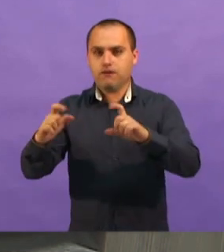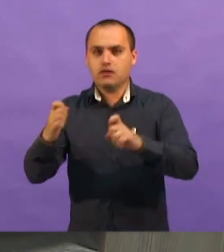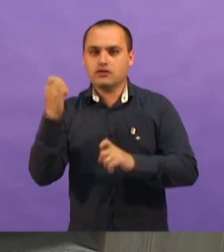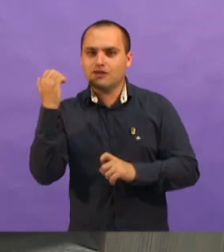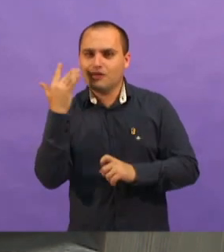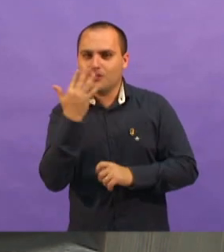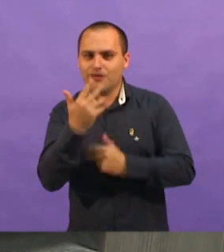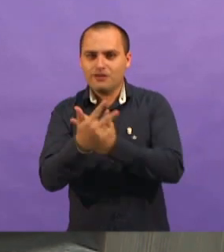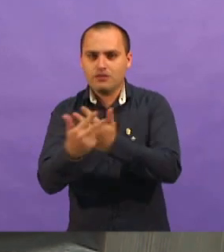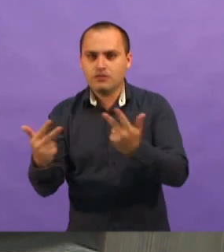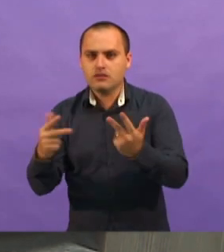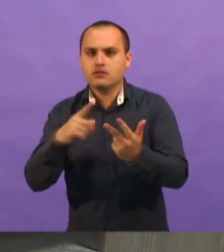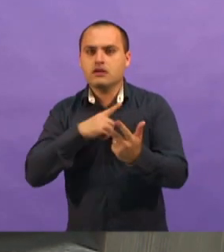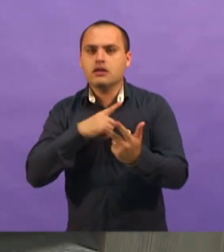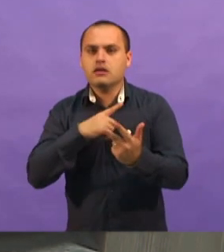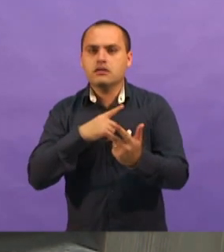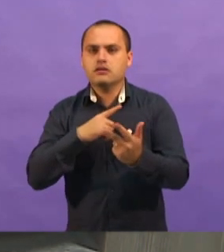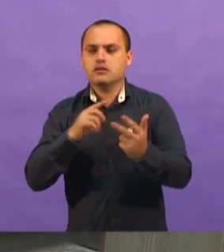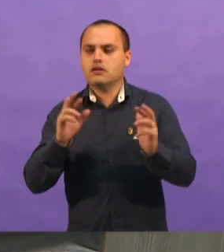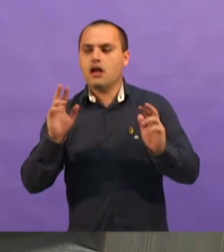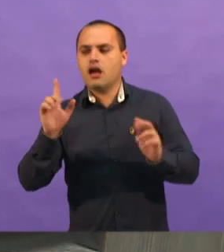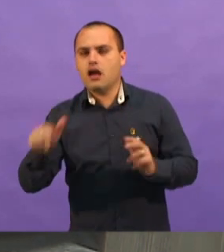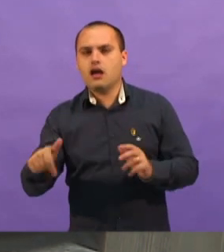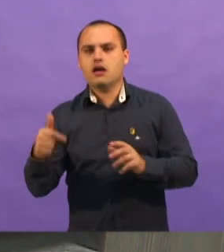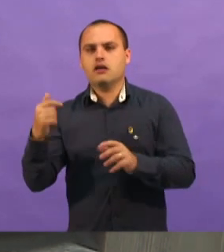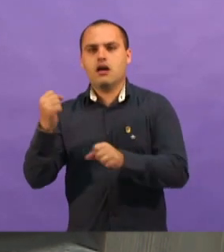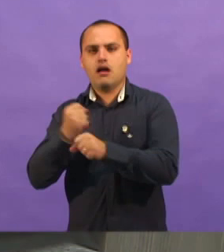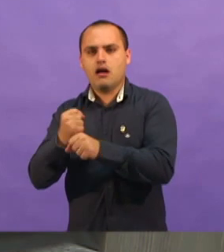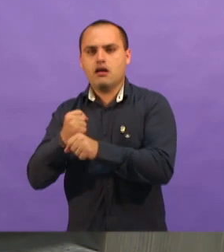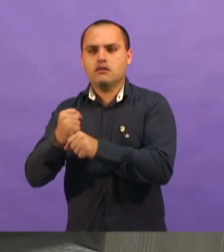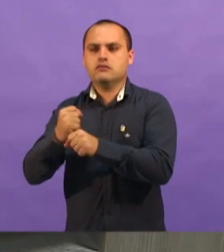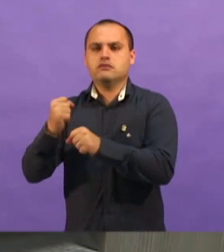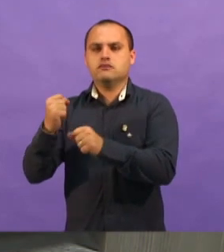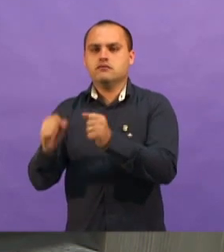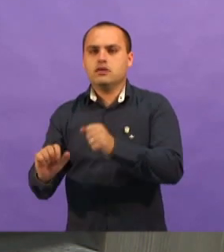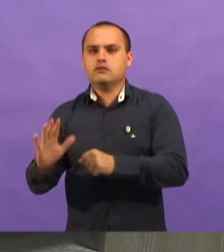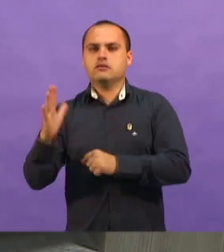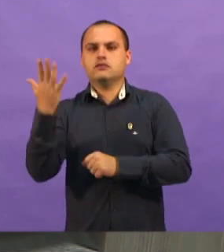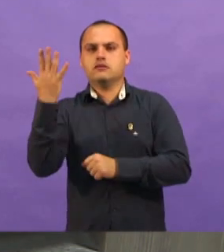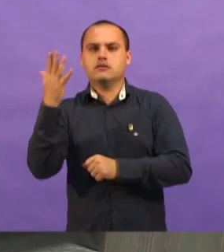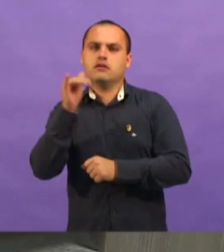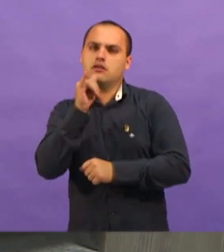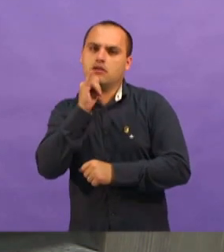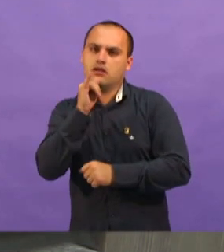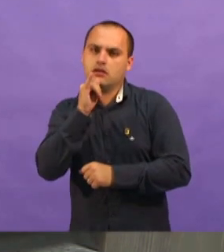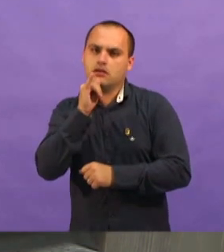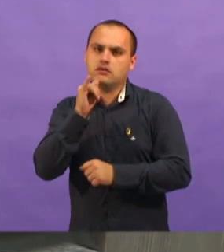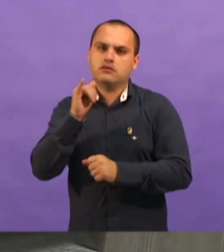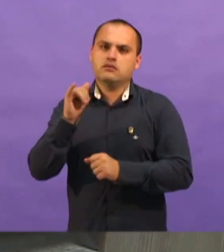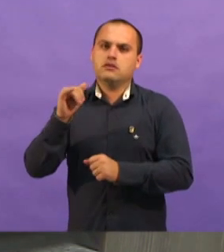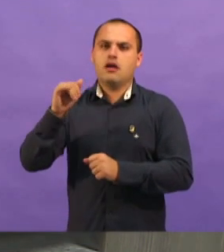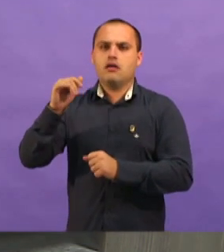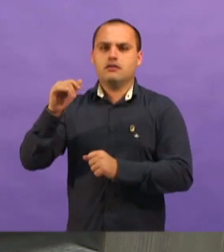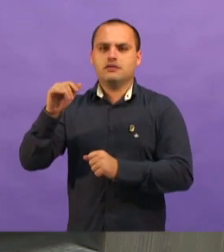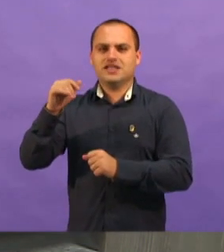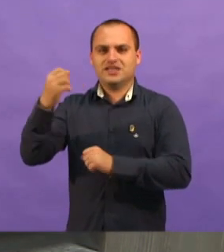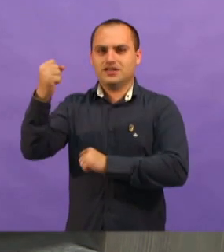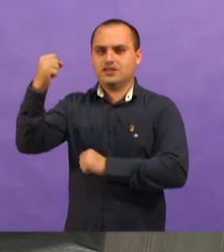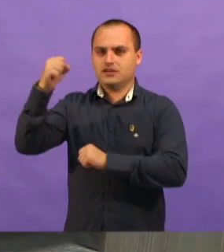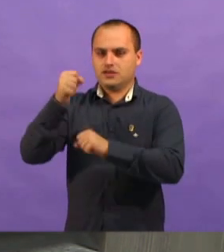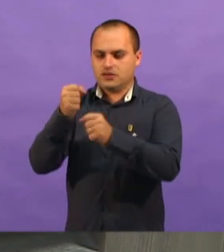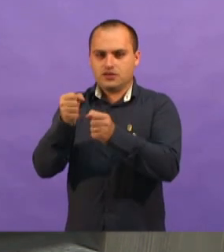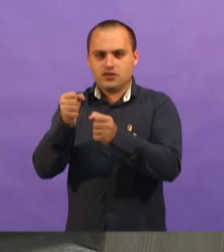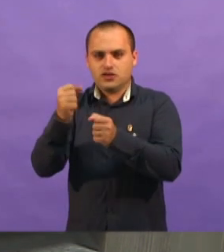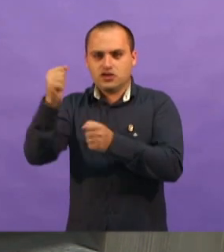aquelas que vão acontecendo no decorrer do ano mesmo, né? Que são aqueles flagrantes lindos de pôr do sol, ou do nascer